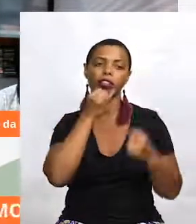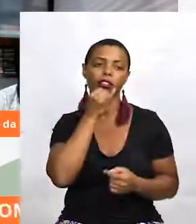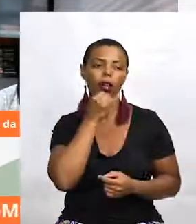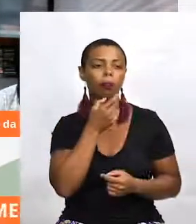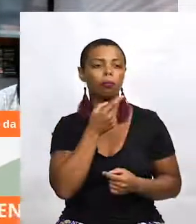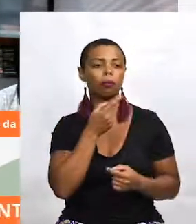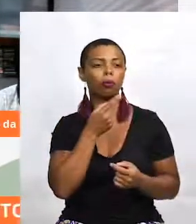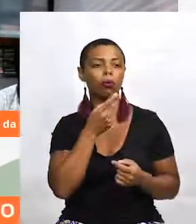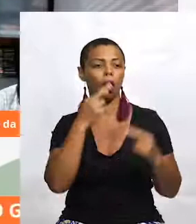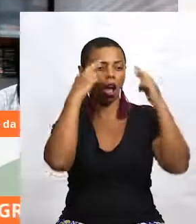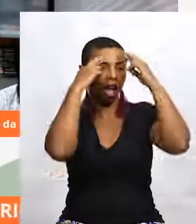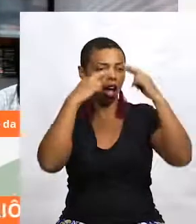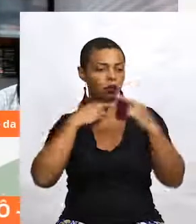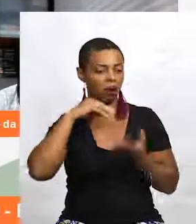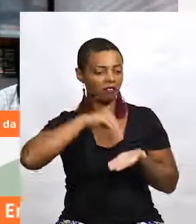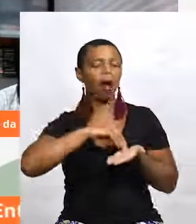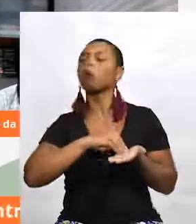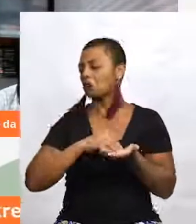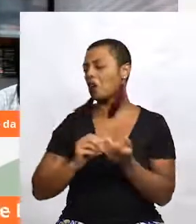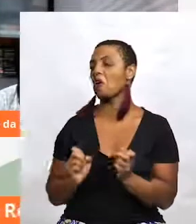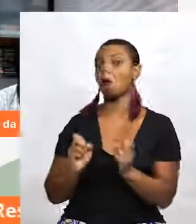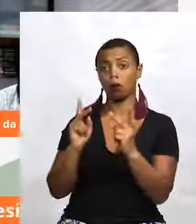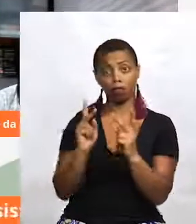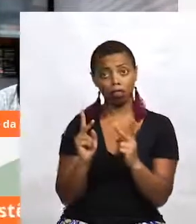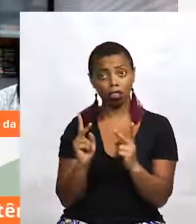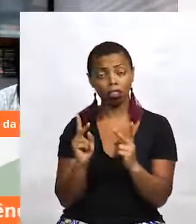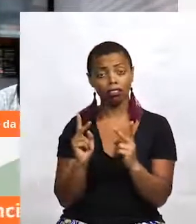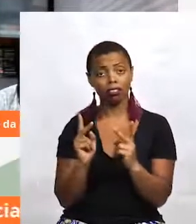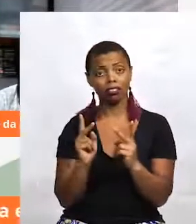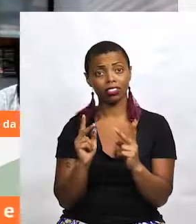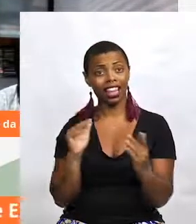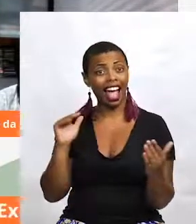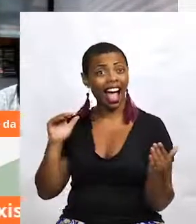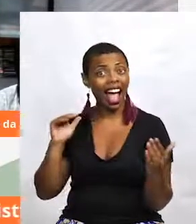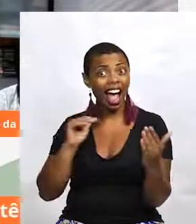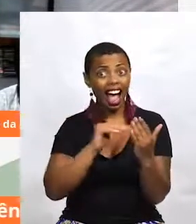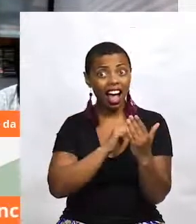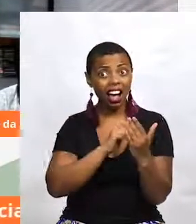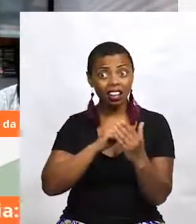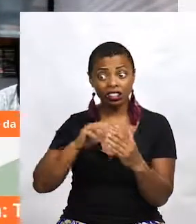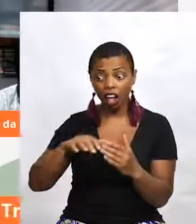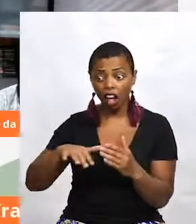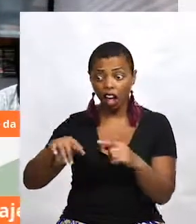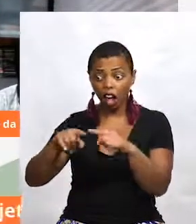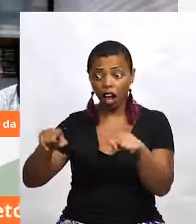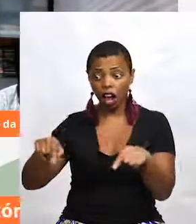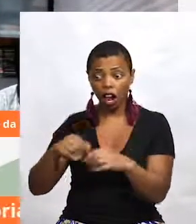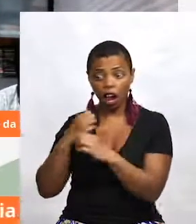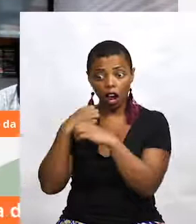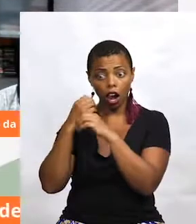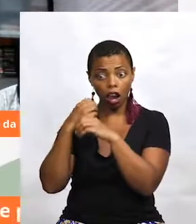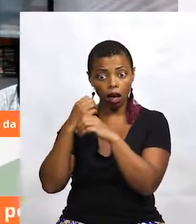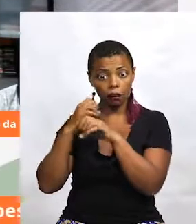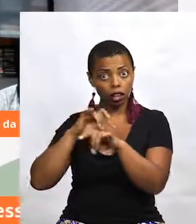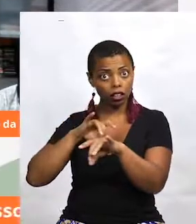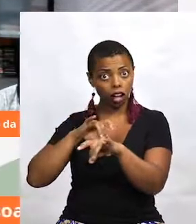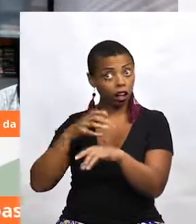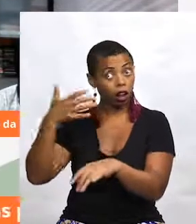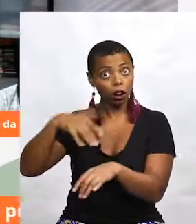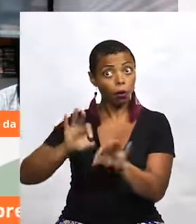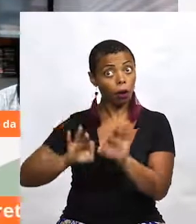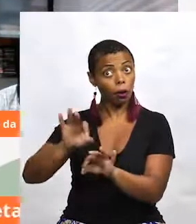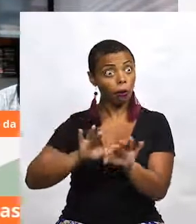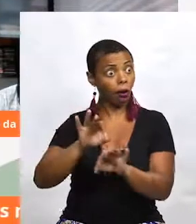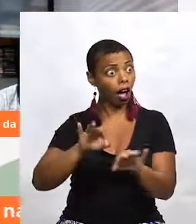me desrespeitar, até o técnico do laboratório não quer mais montar o laboratório para